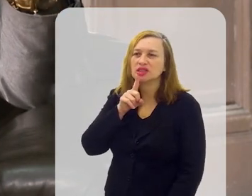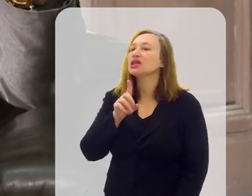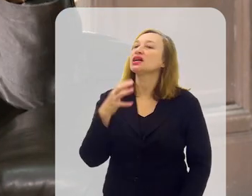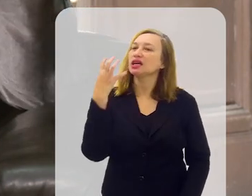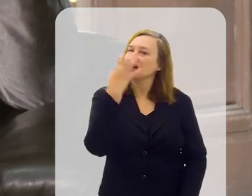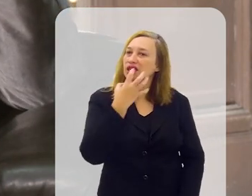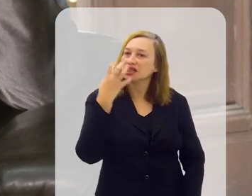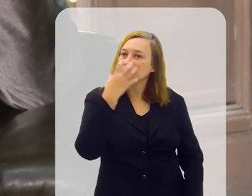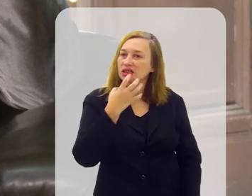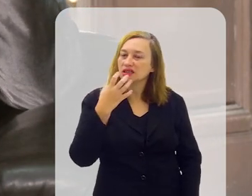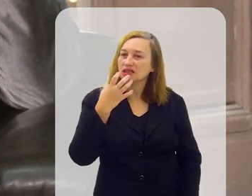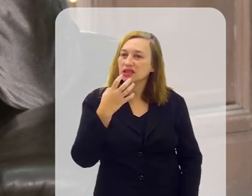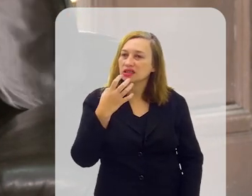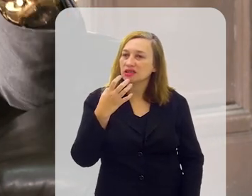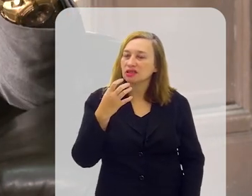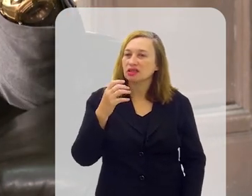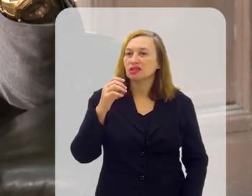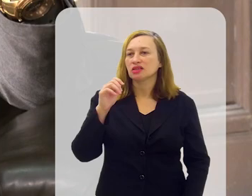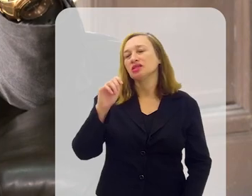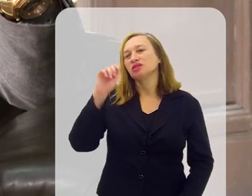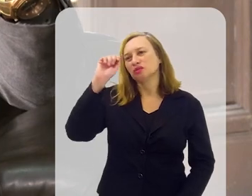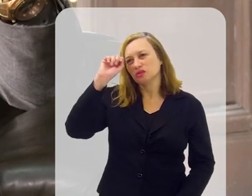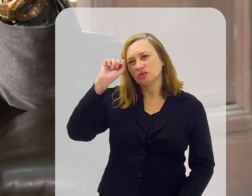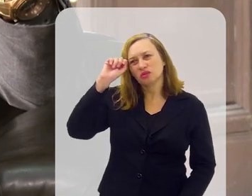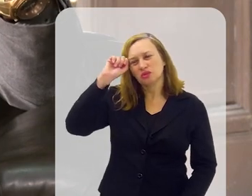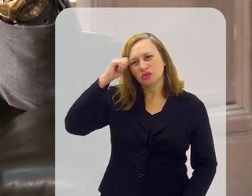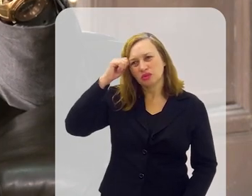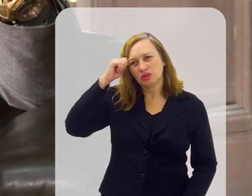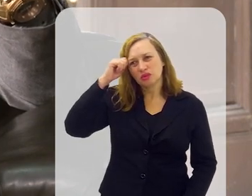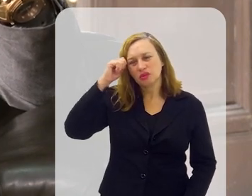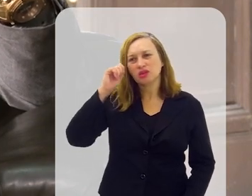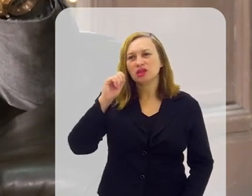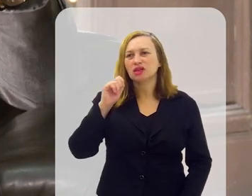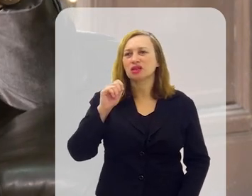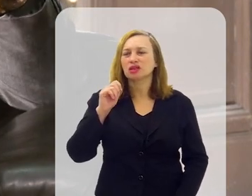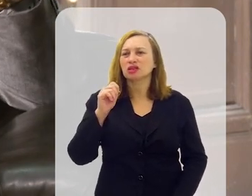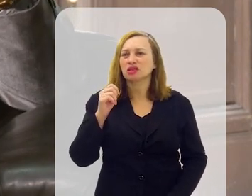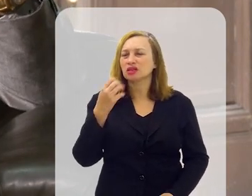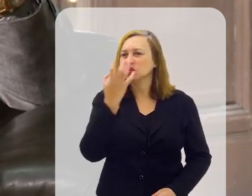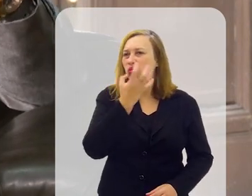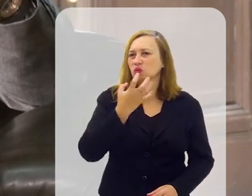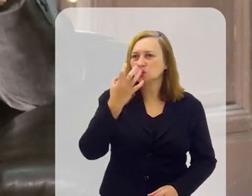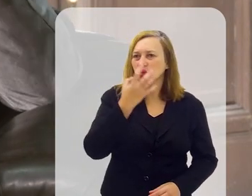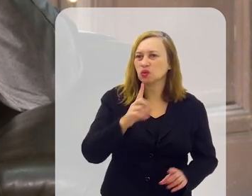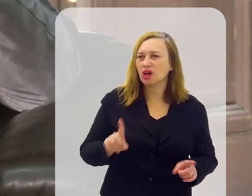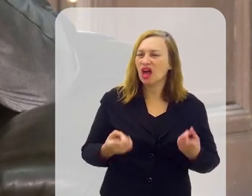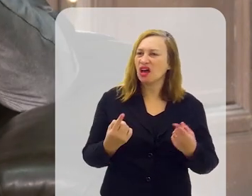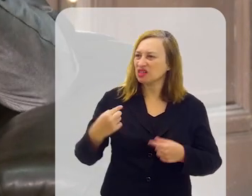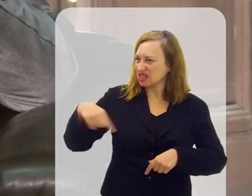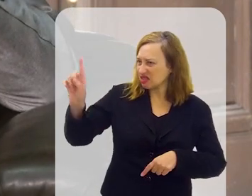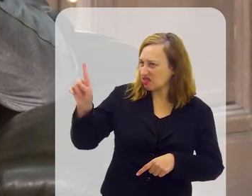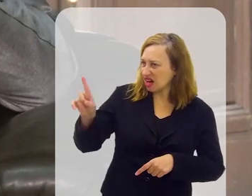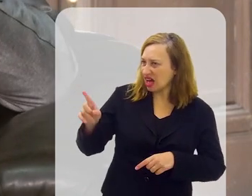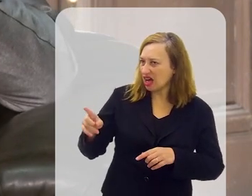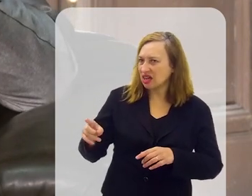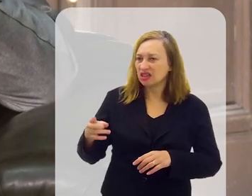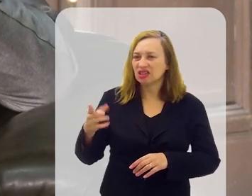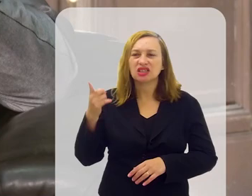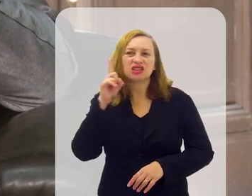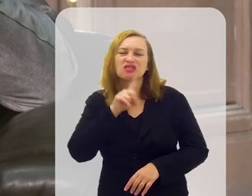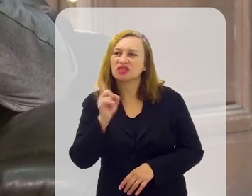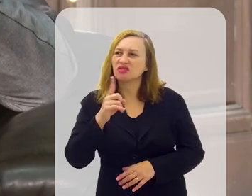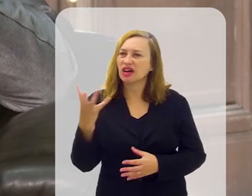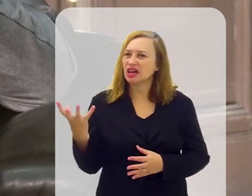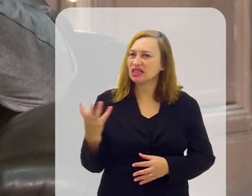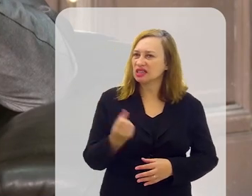E nós cantamos numa black church. Não faz isso. É, cantamos numa black church lá. O pessoal falou assim, vocês vão para os Estados Unidos? Ninguém vai receber